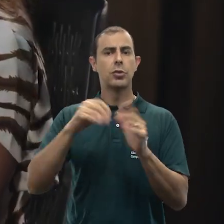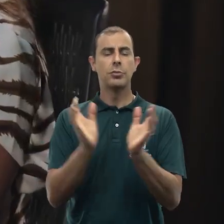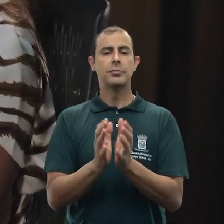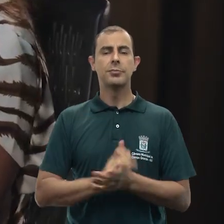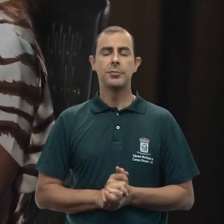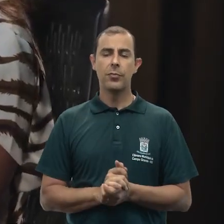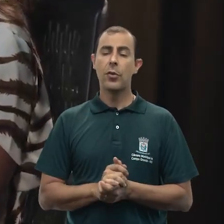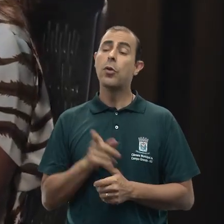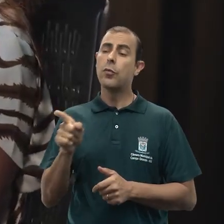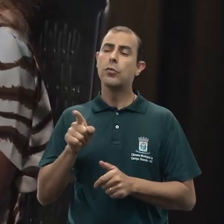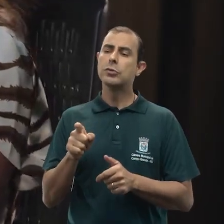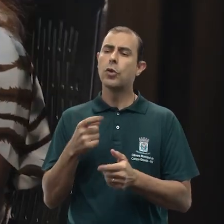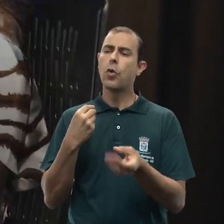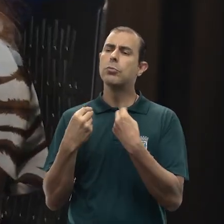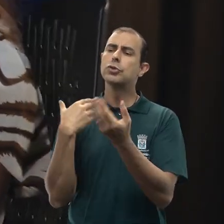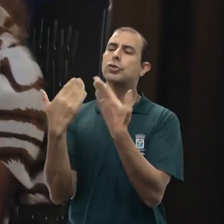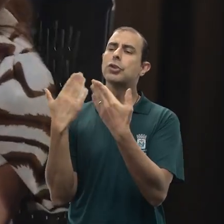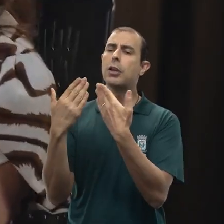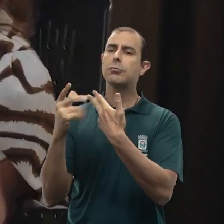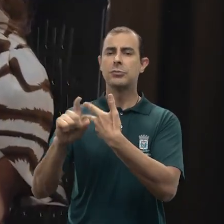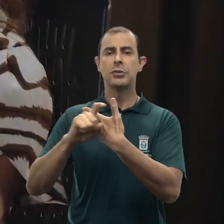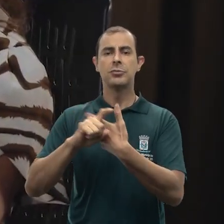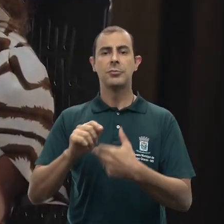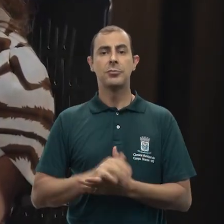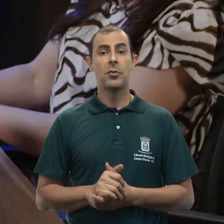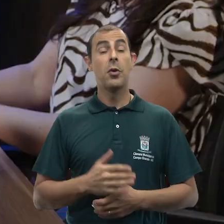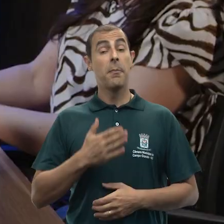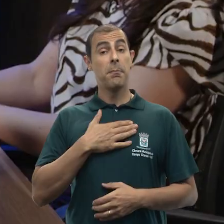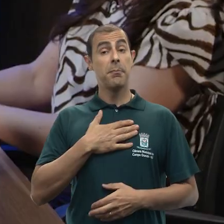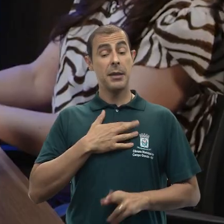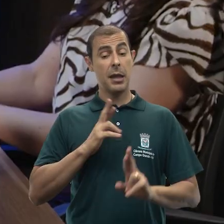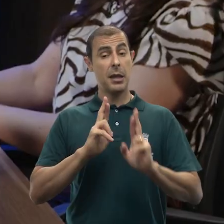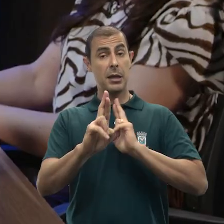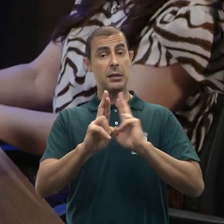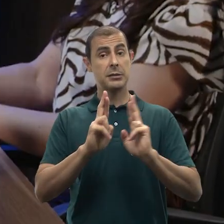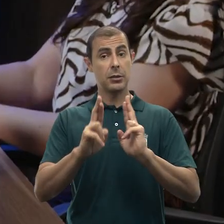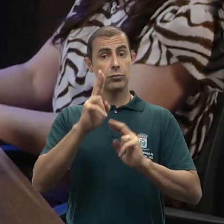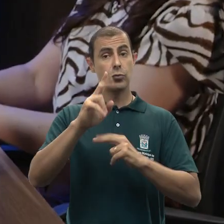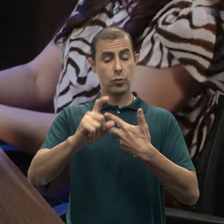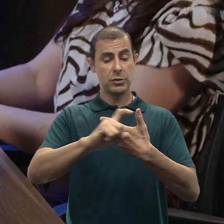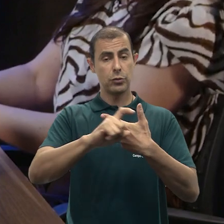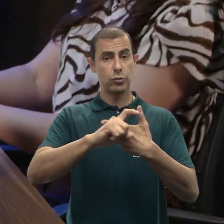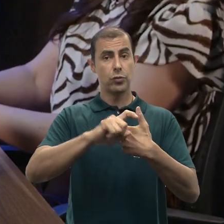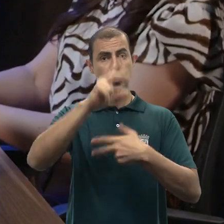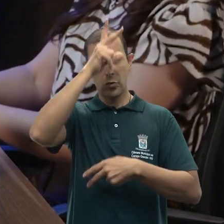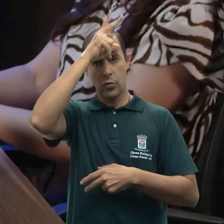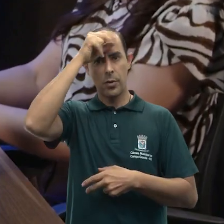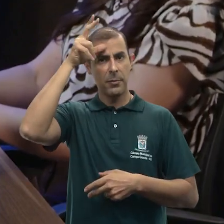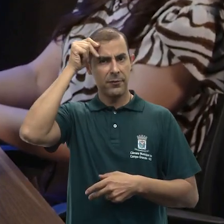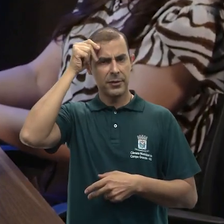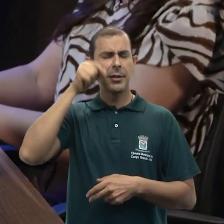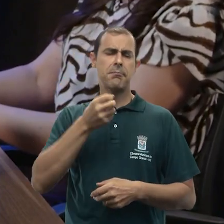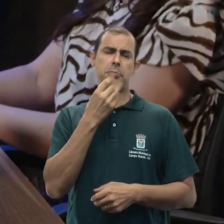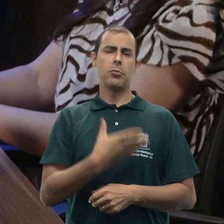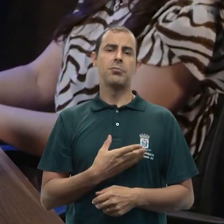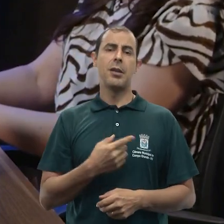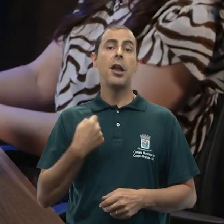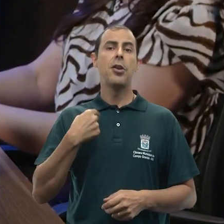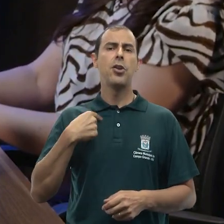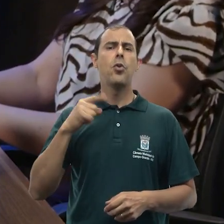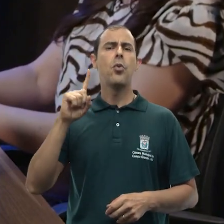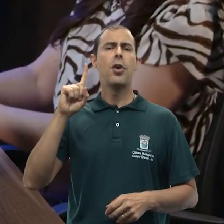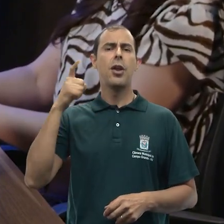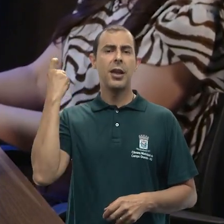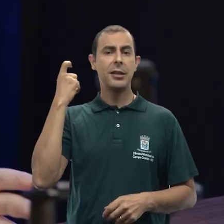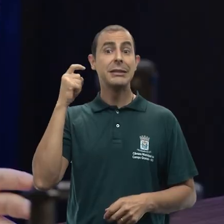busca manter esse diálogo com o executivo? Minha relação com a prefeita é muito boa, porque além de ter sido